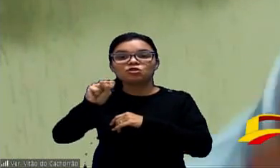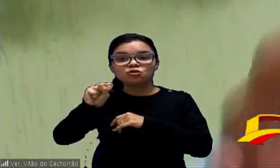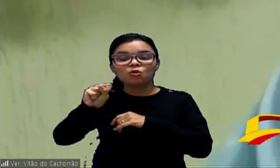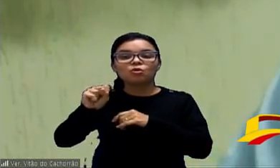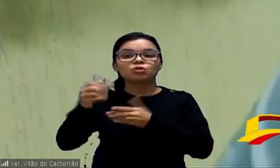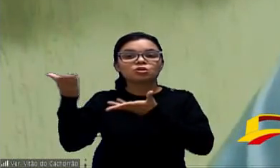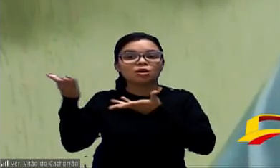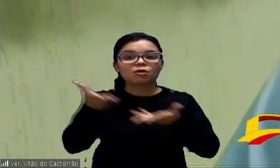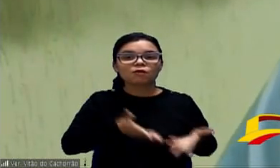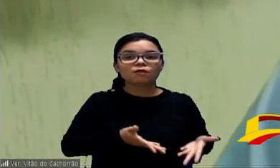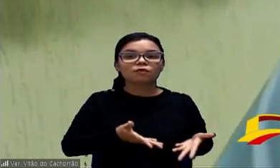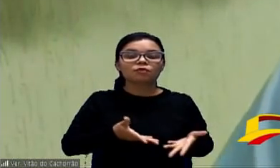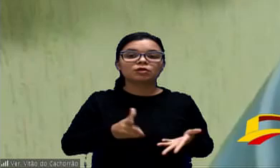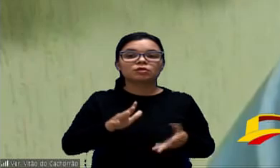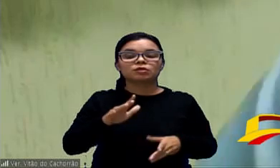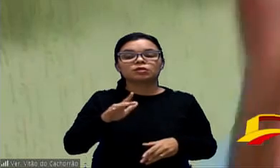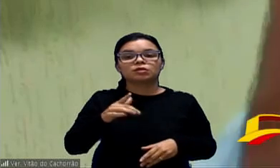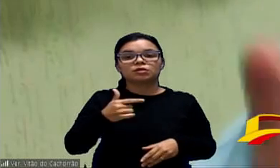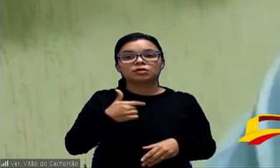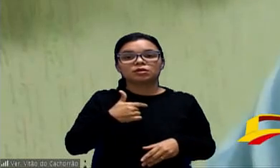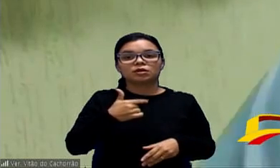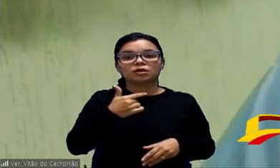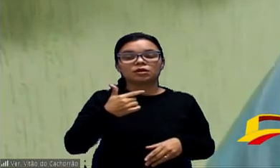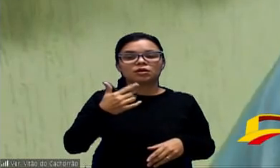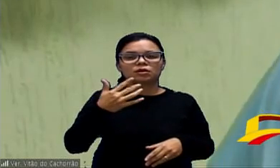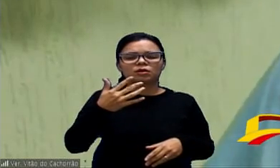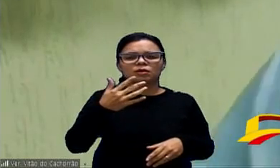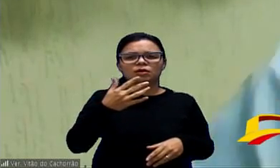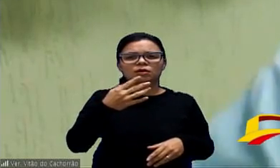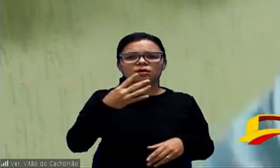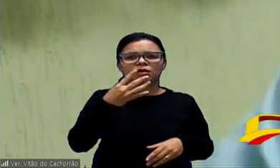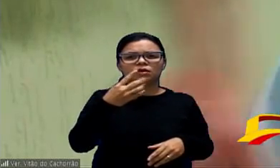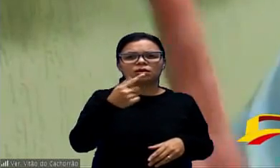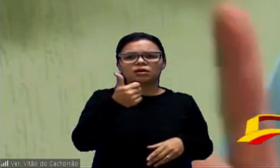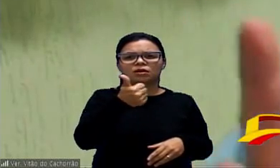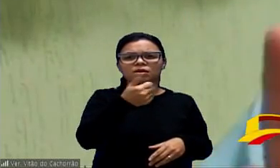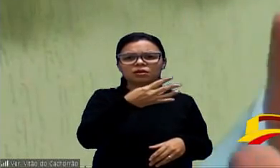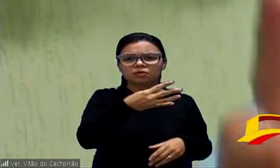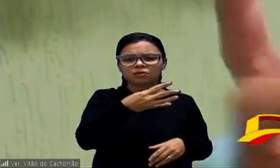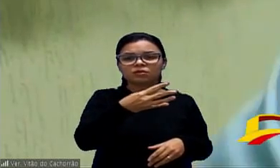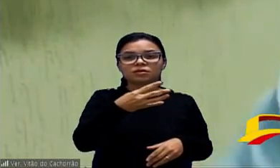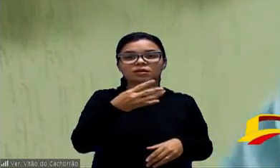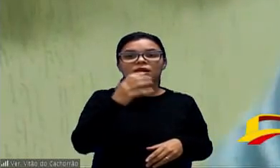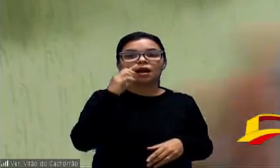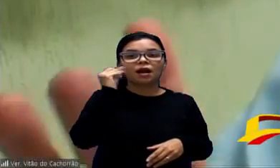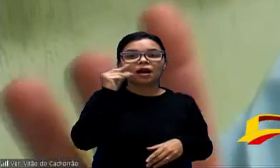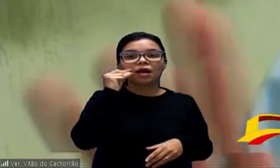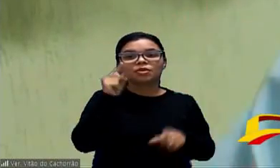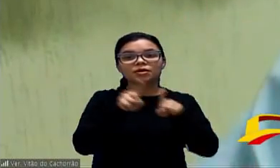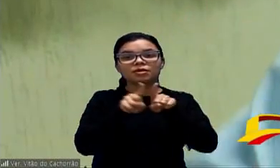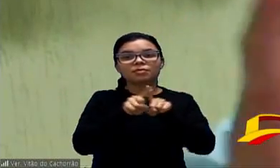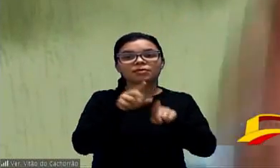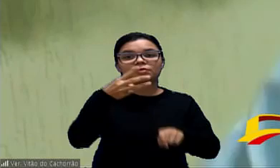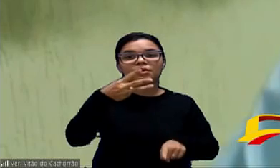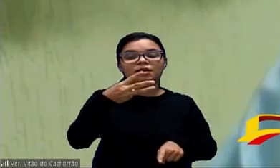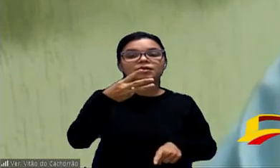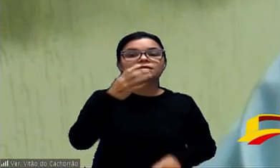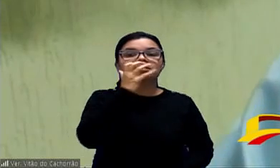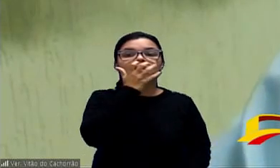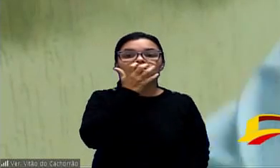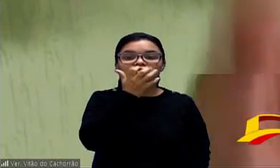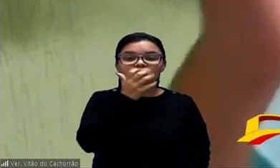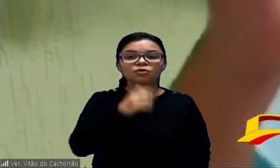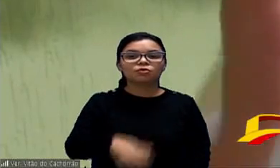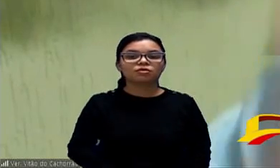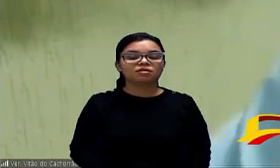alguns que jogaram no meu quintal, e 3 cachorros. E não fico se exibindo. Eu não quero ficar ganhando voto por